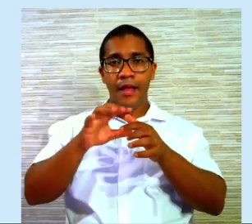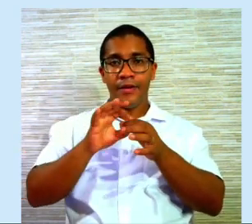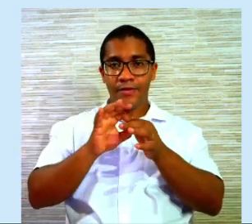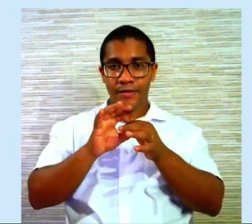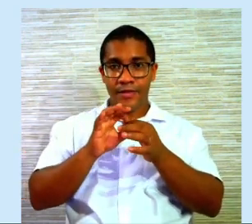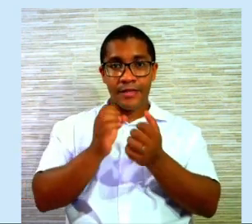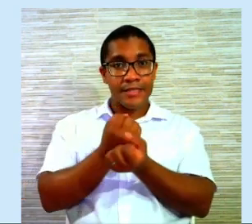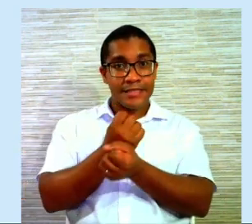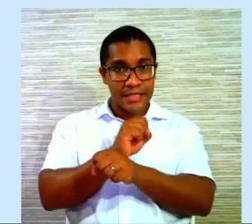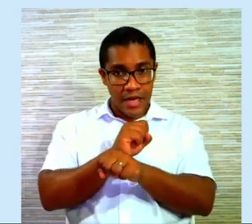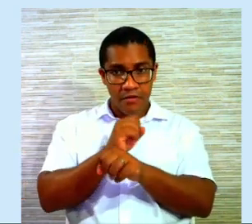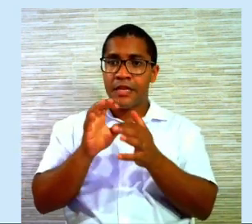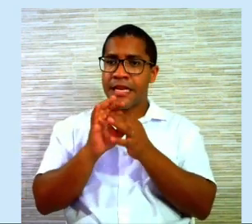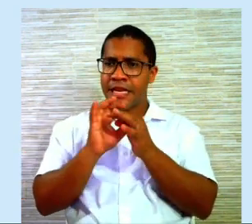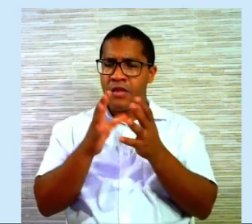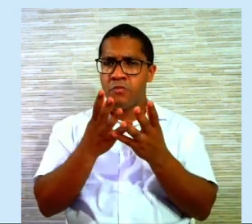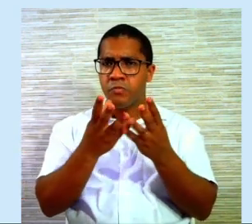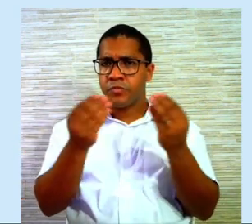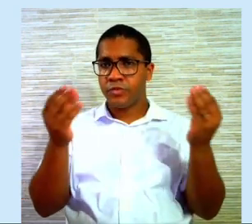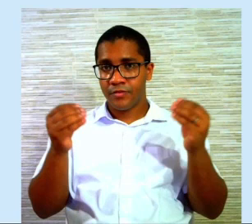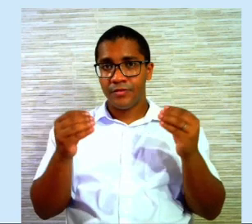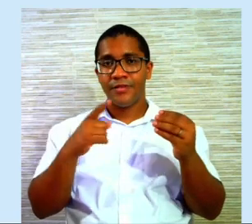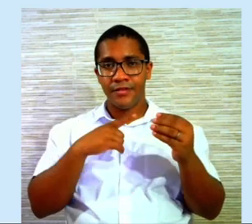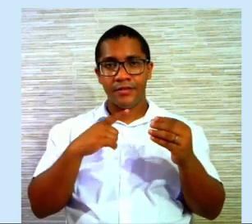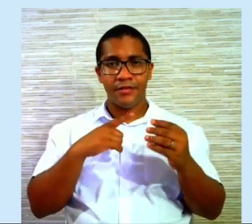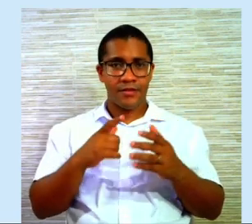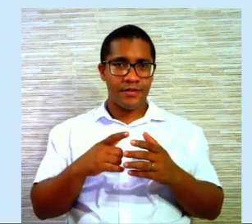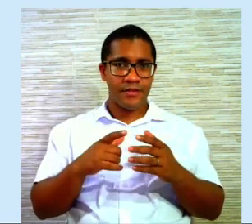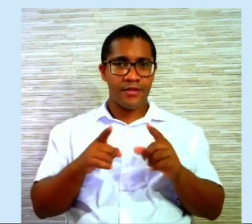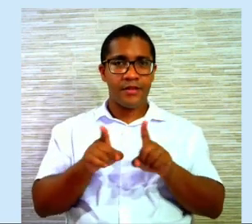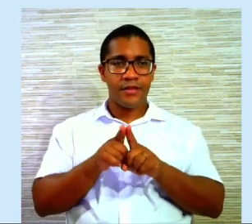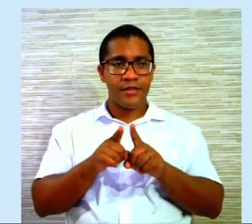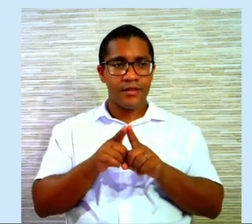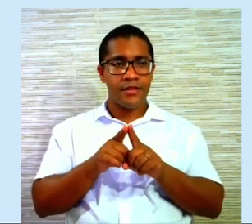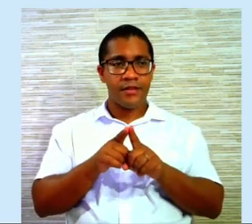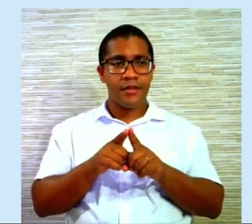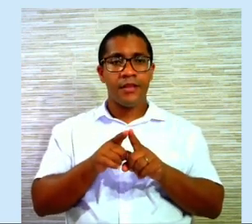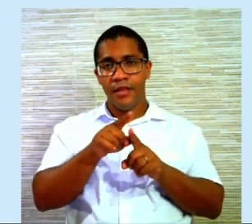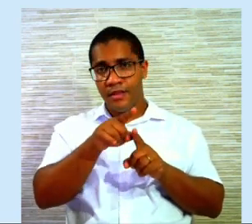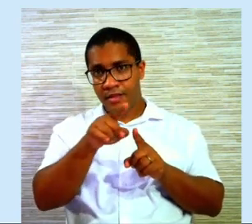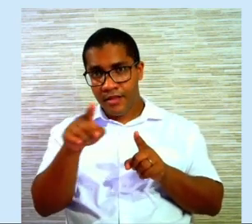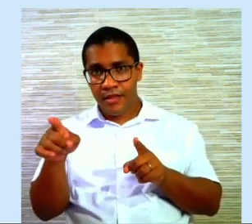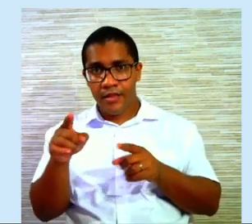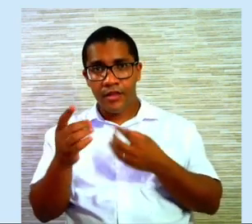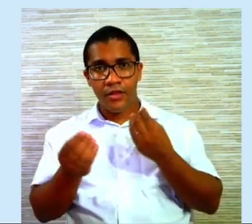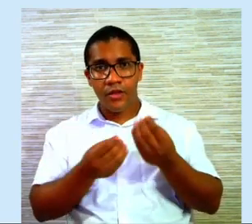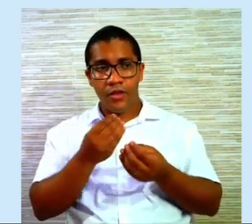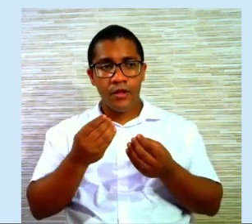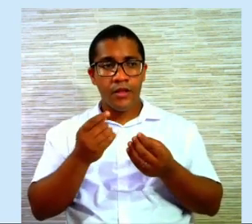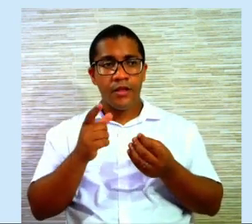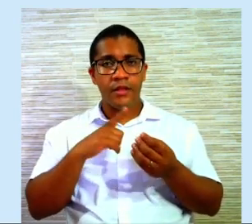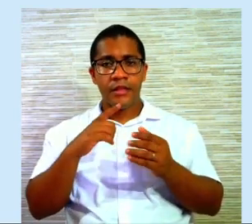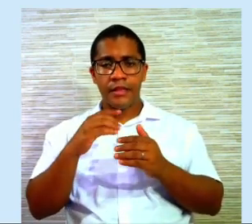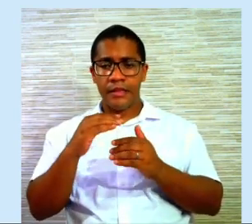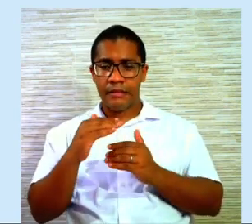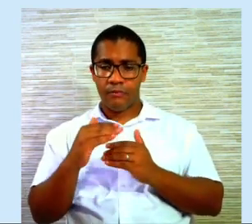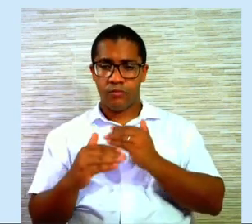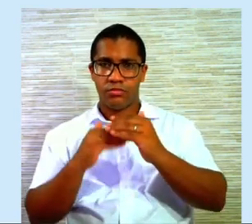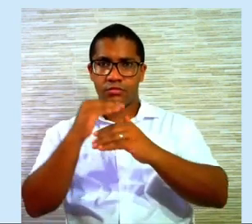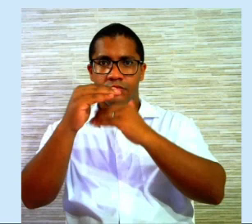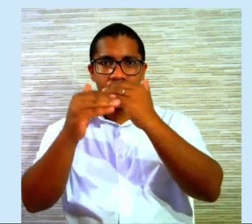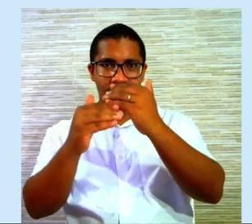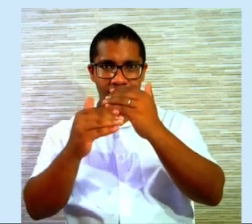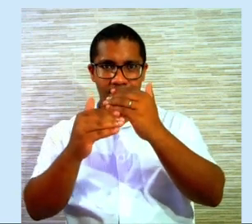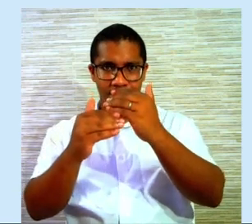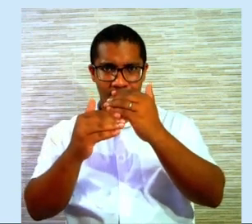e escravizados. E também, também a unidade da federação, o menor